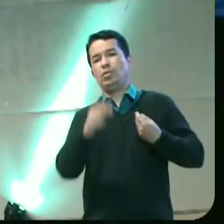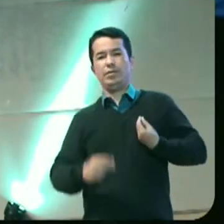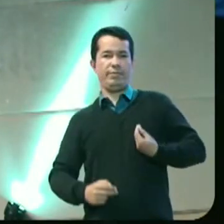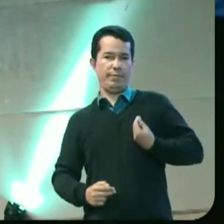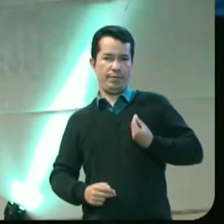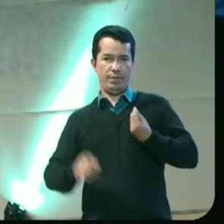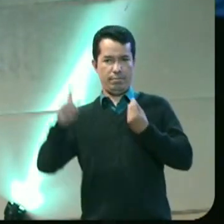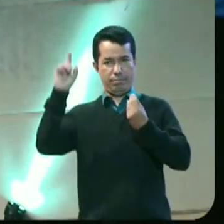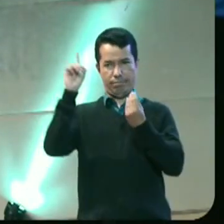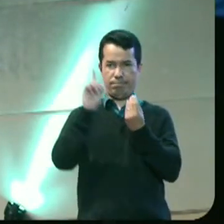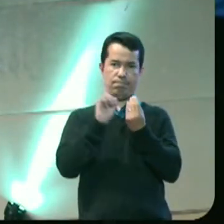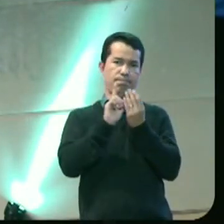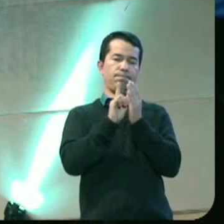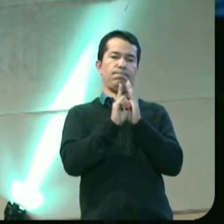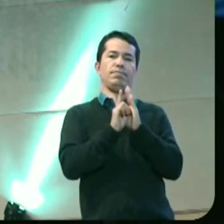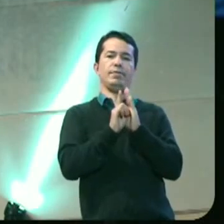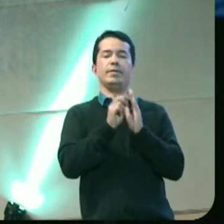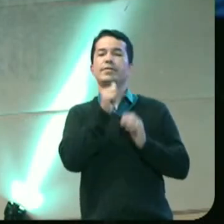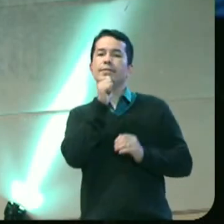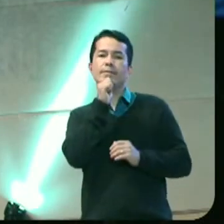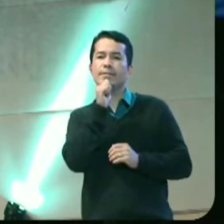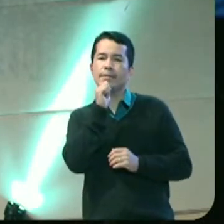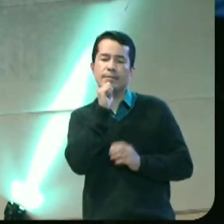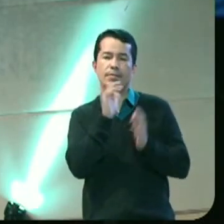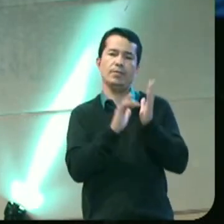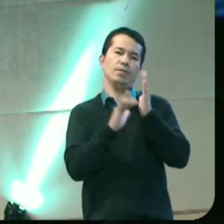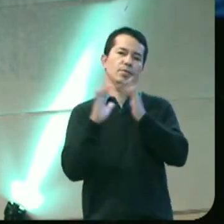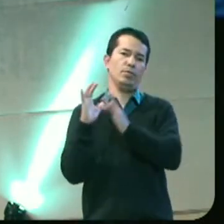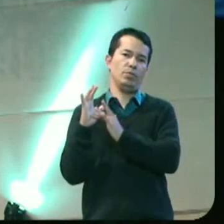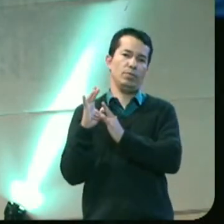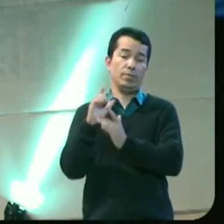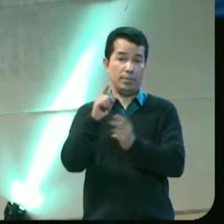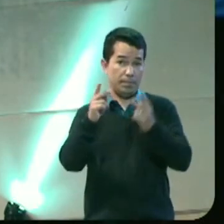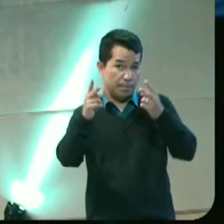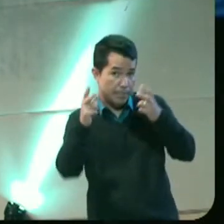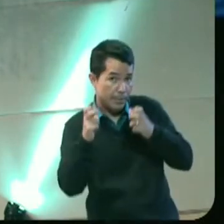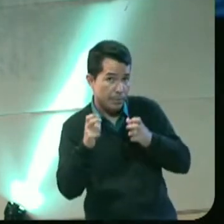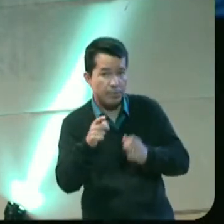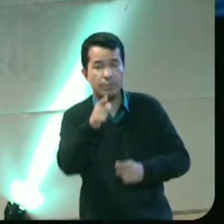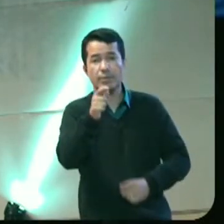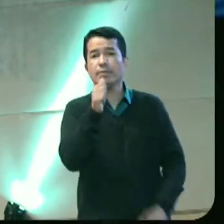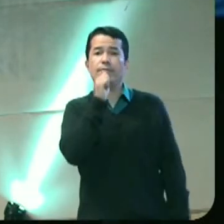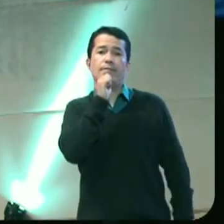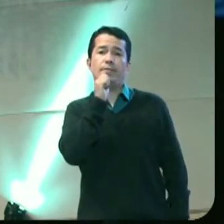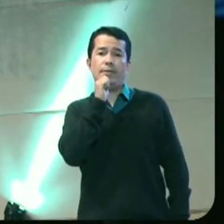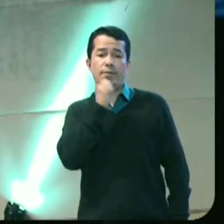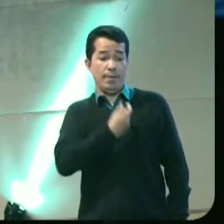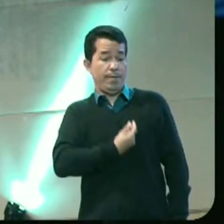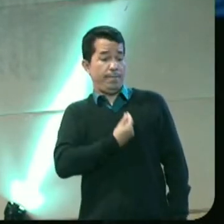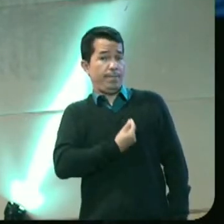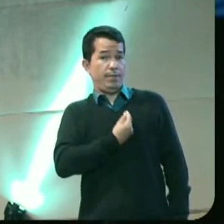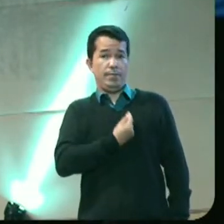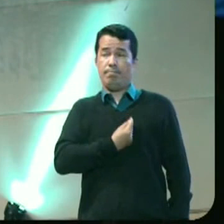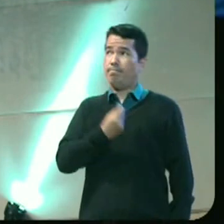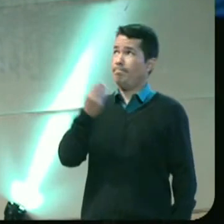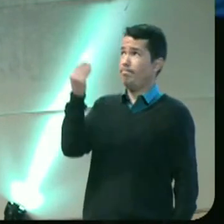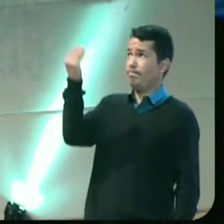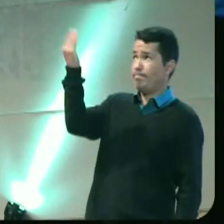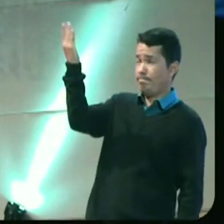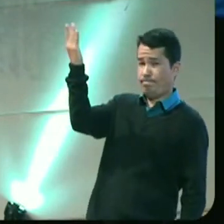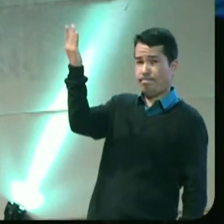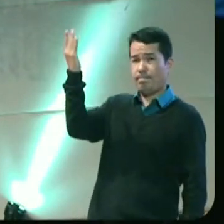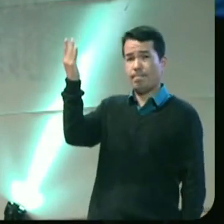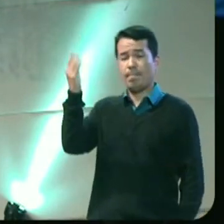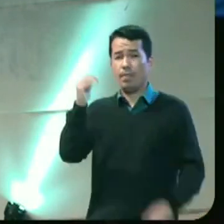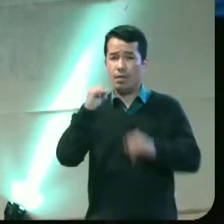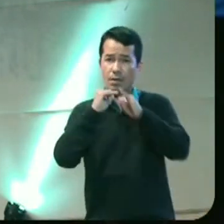está debaixo do controle, do comando de Jesus. Você ainda não entregou a sua vida para Jesus. Eu quero te dizer algo: não